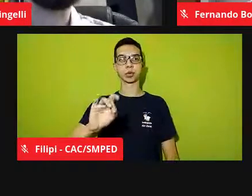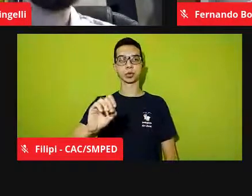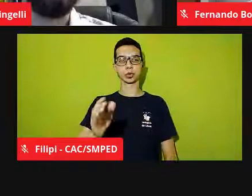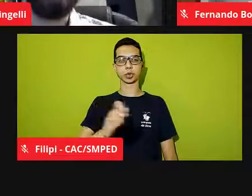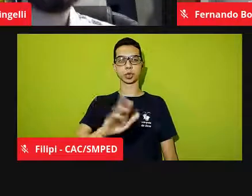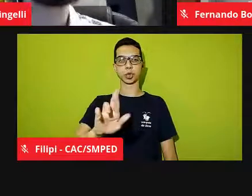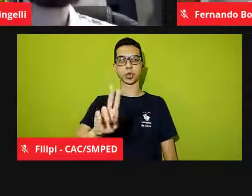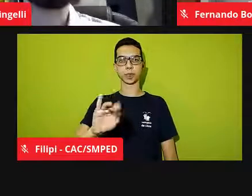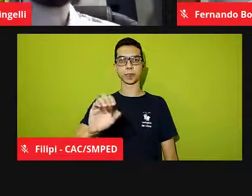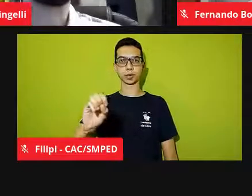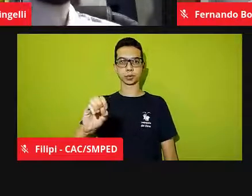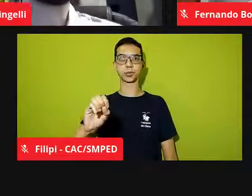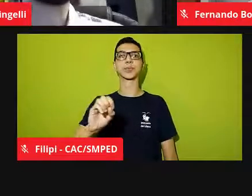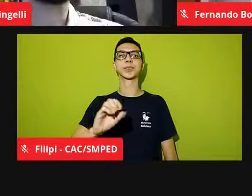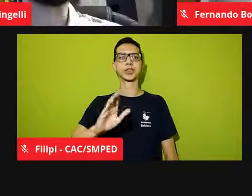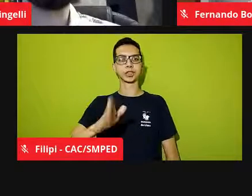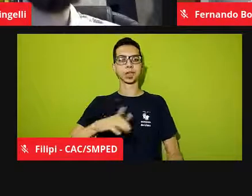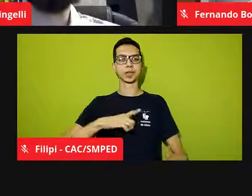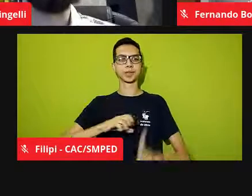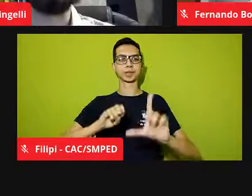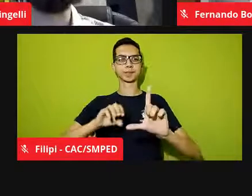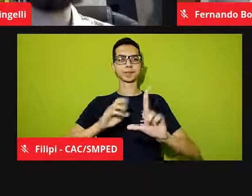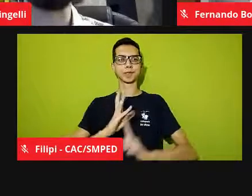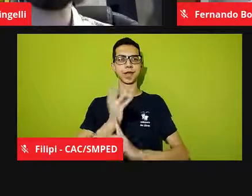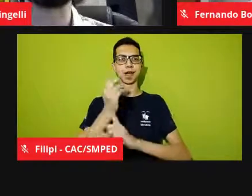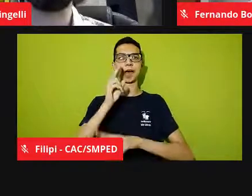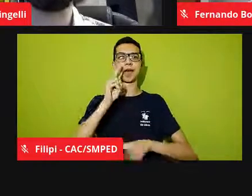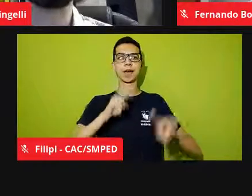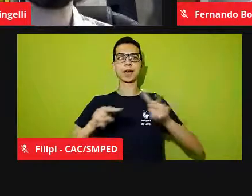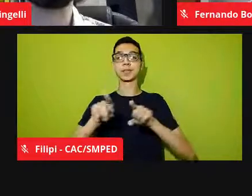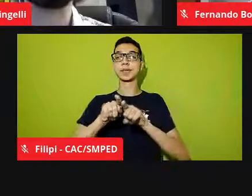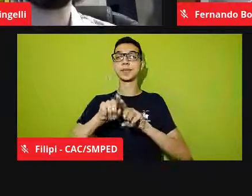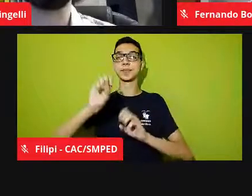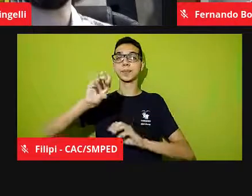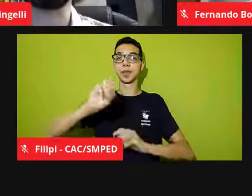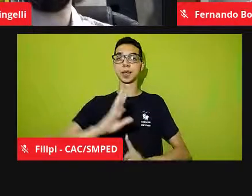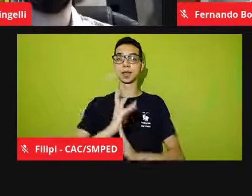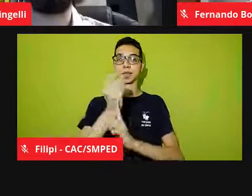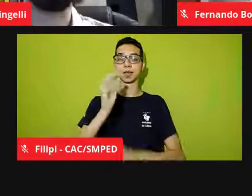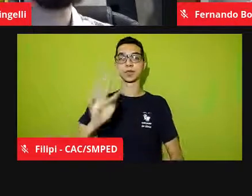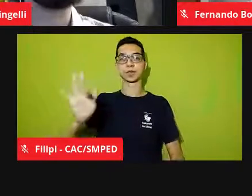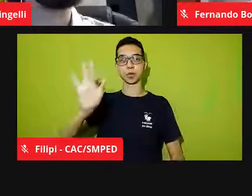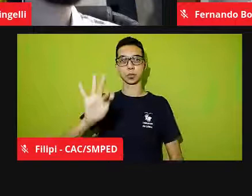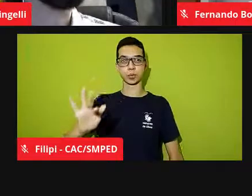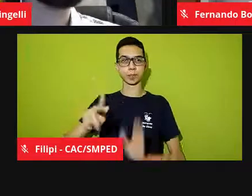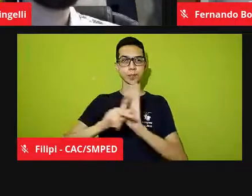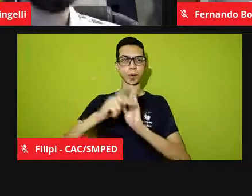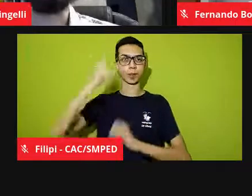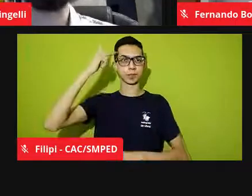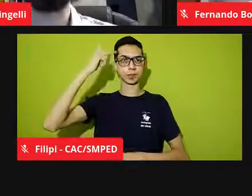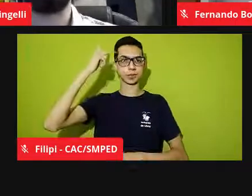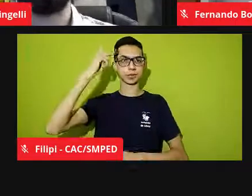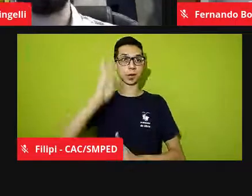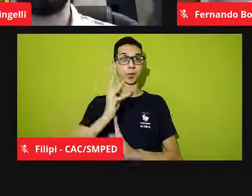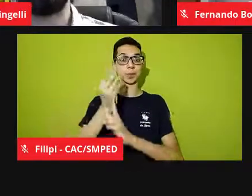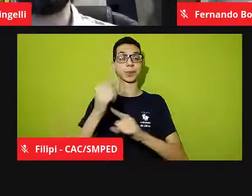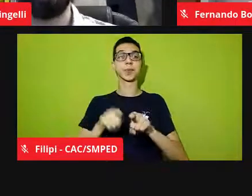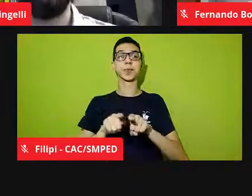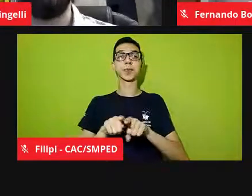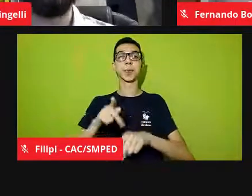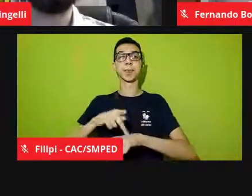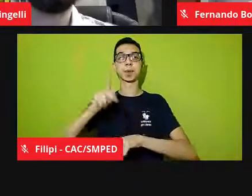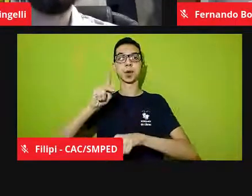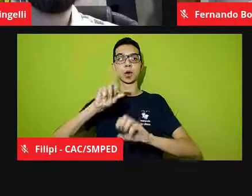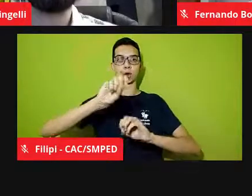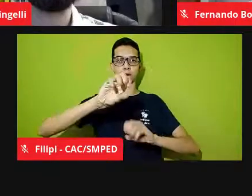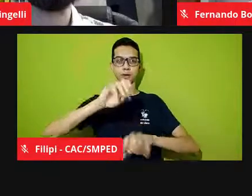licenciado em Artes Visuais, Educação Artística pela Faculdade de Artes de São Paulo, pós-graduado em Educação